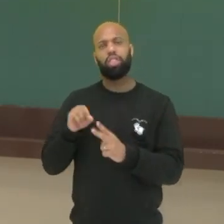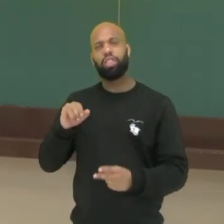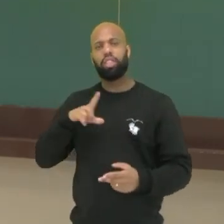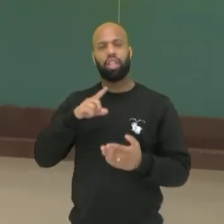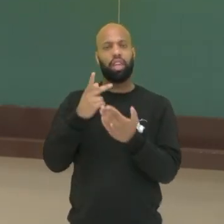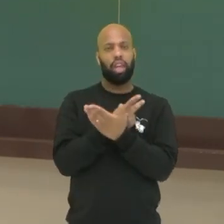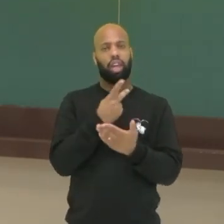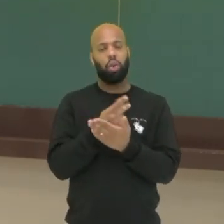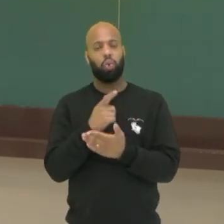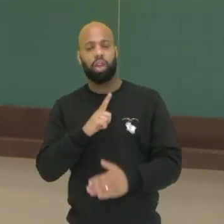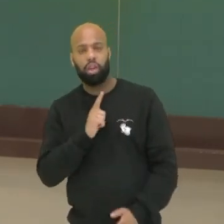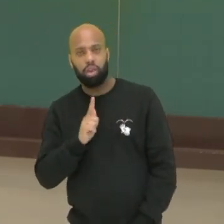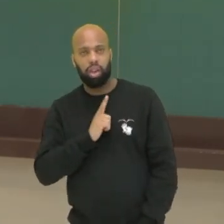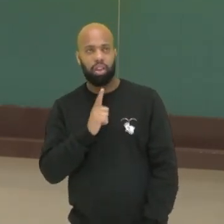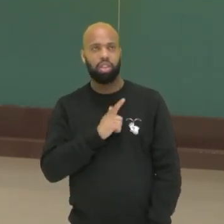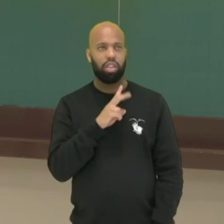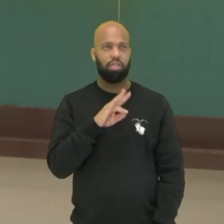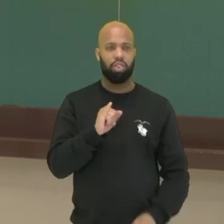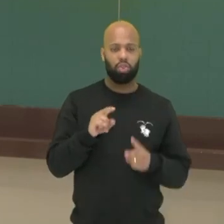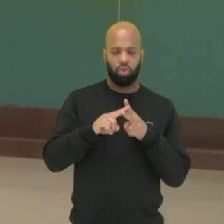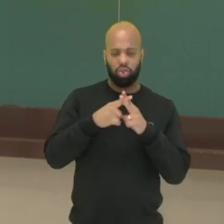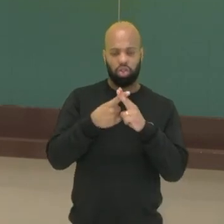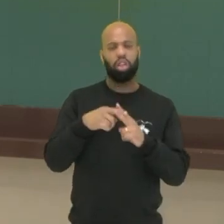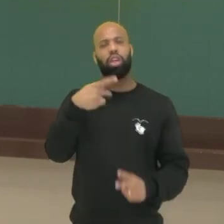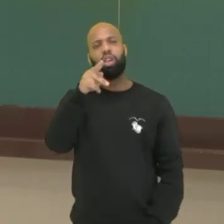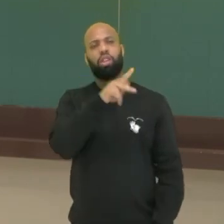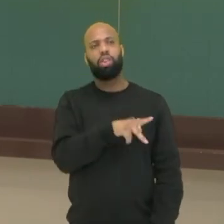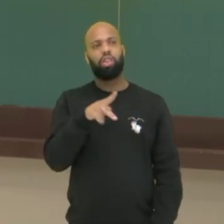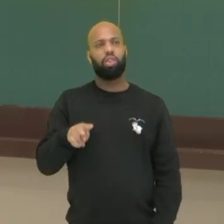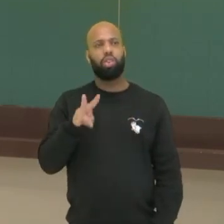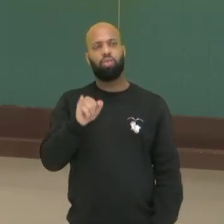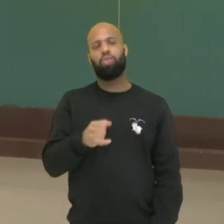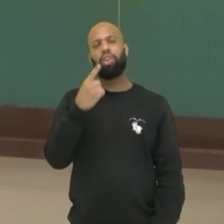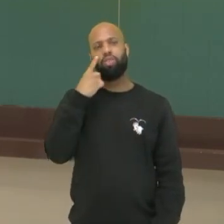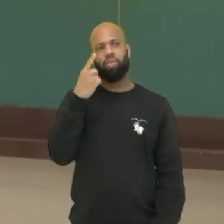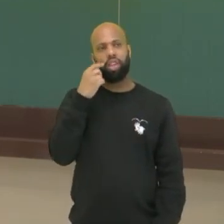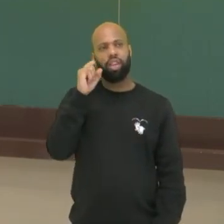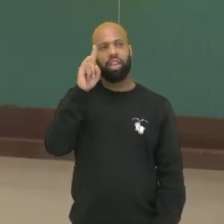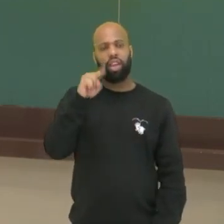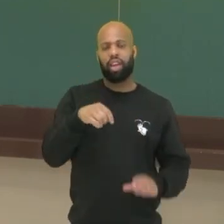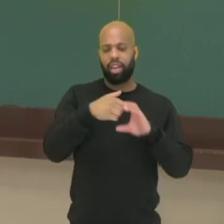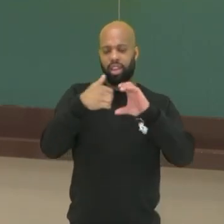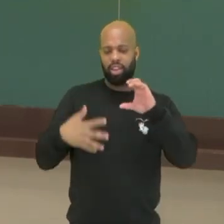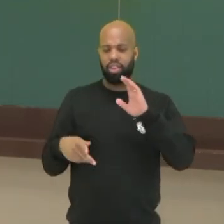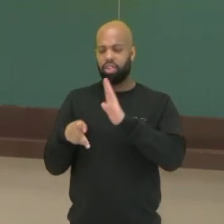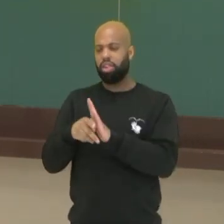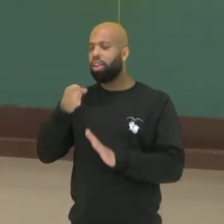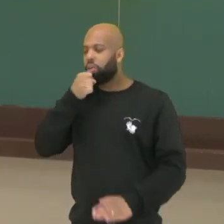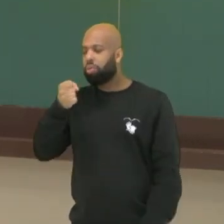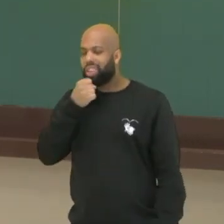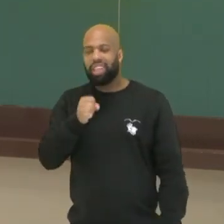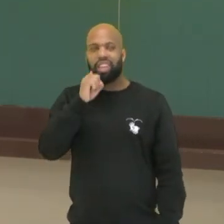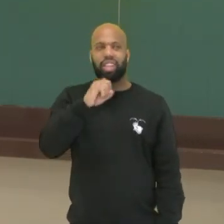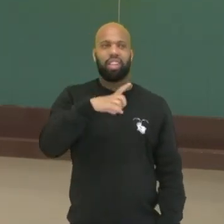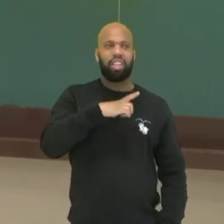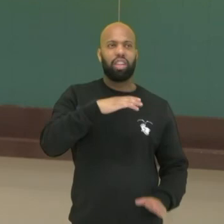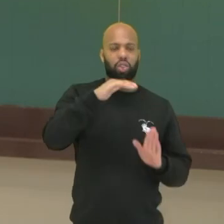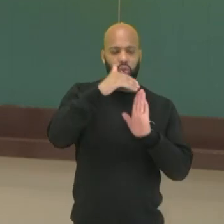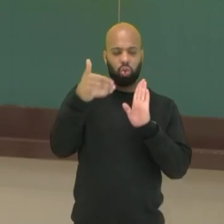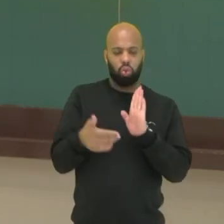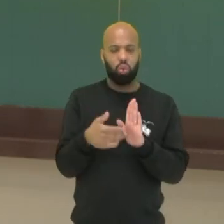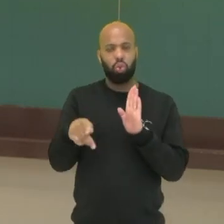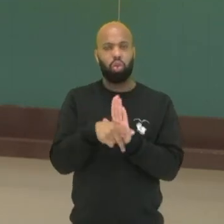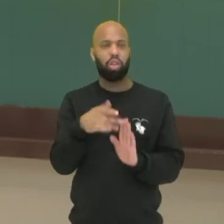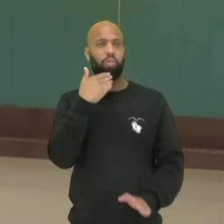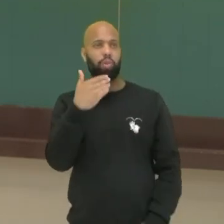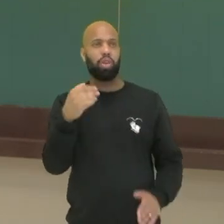erros de ortografia. Daí o professor vai verificar se é a característica da reportagem, se tem tudo do